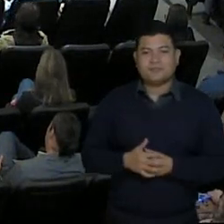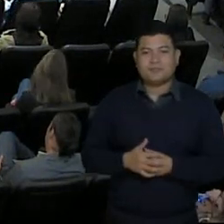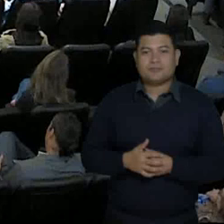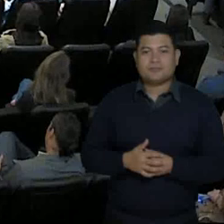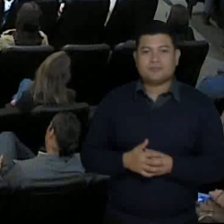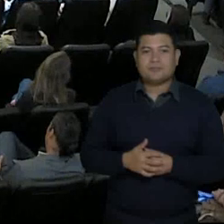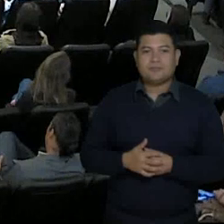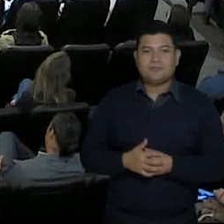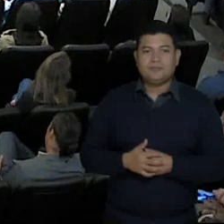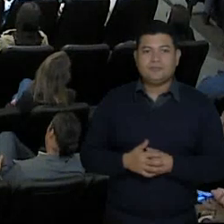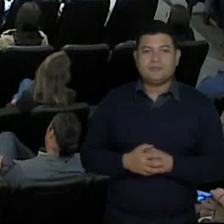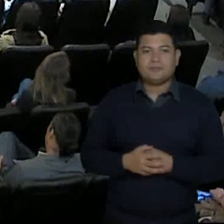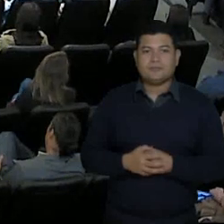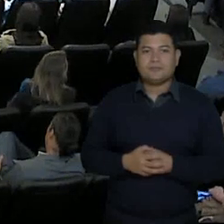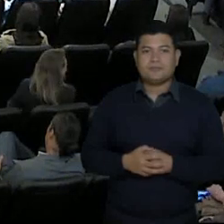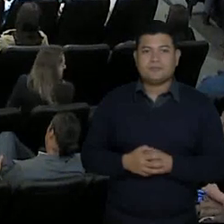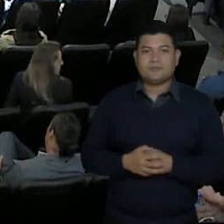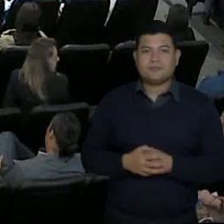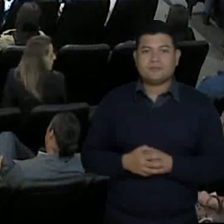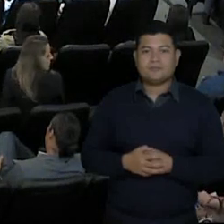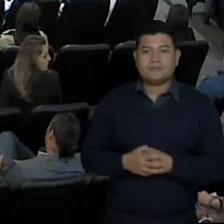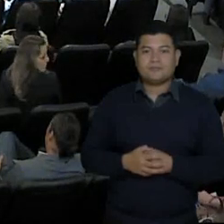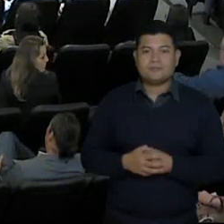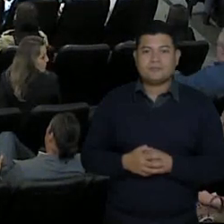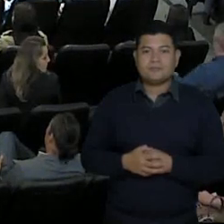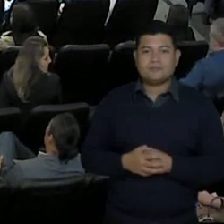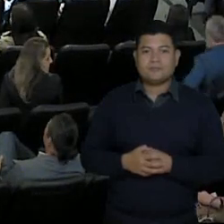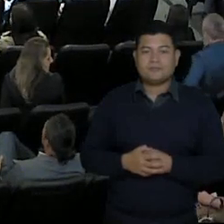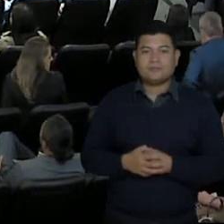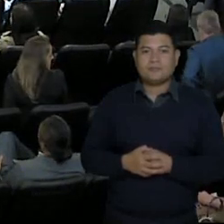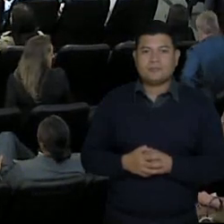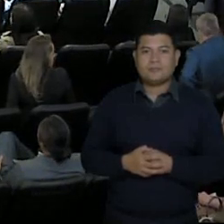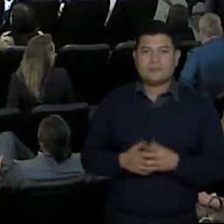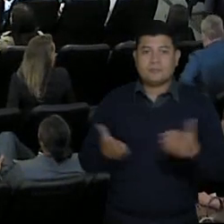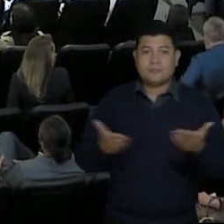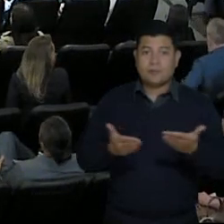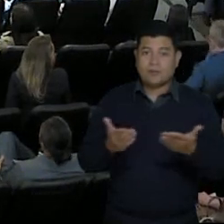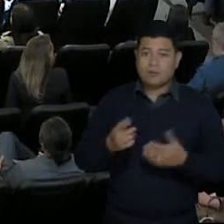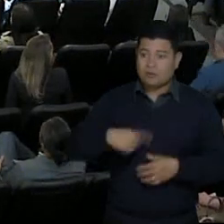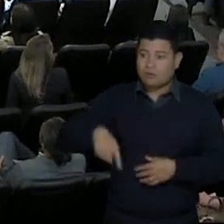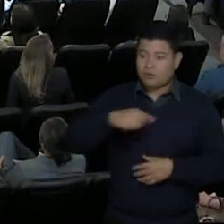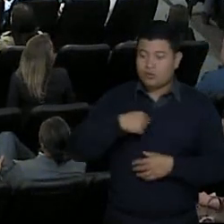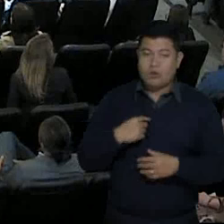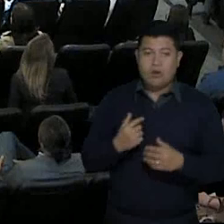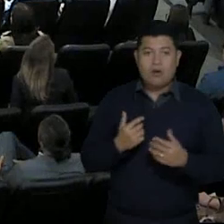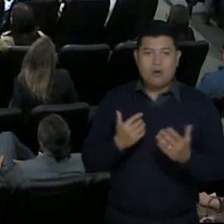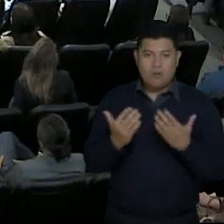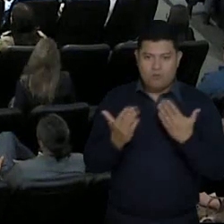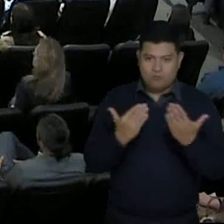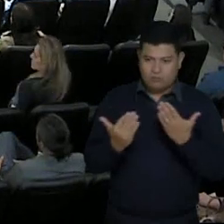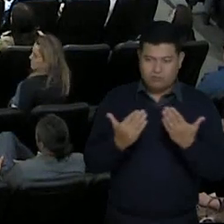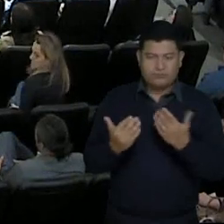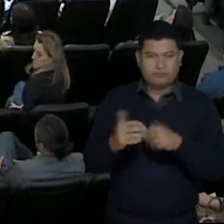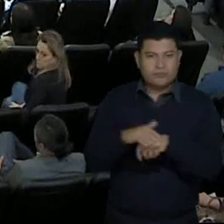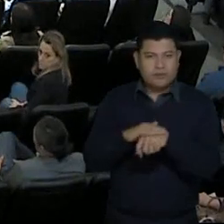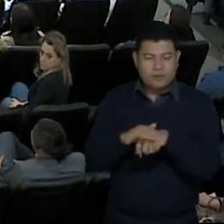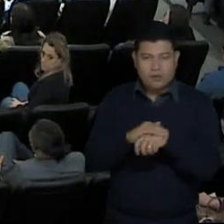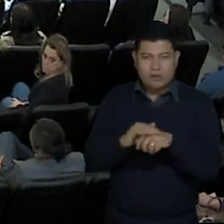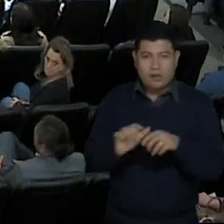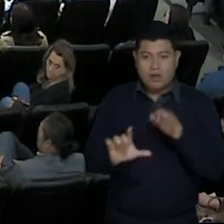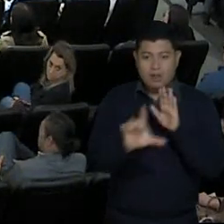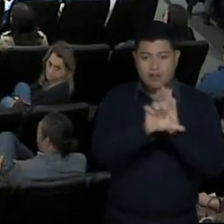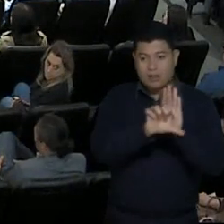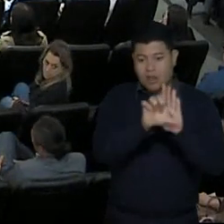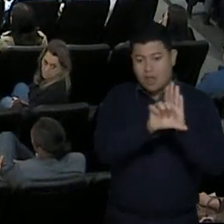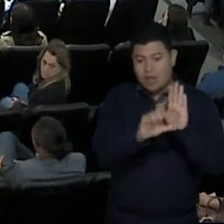aqui é eh agora a gente vai falar um pouco da legislação existente e nós vamos